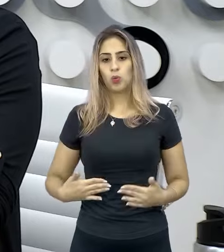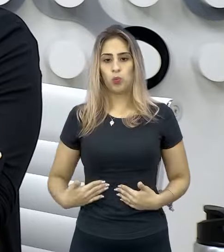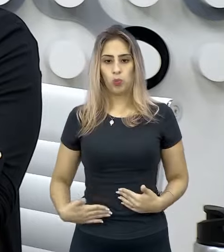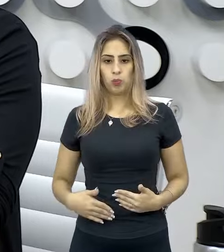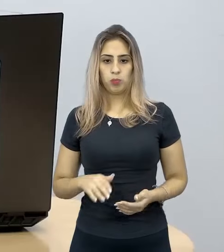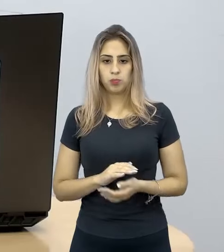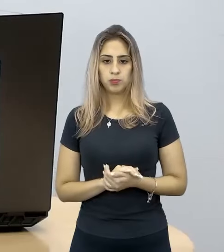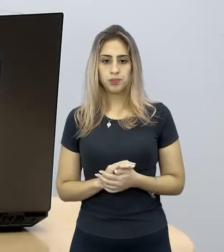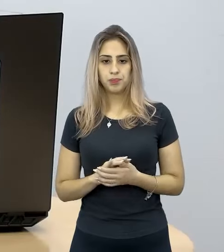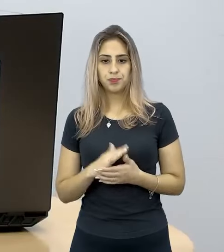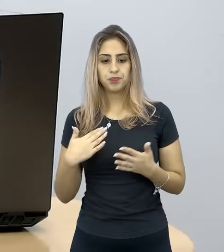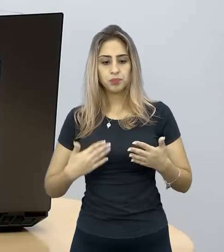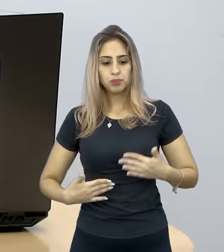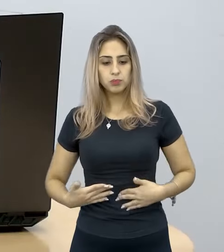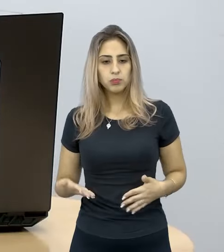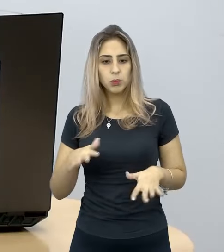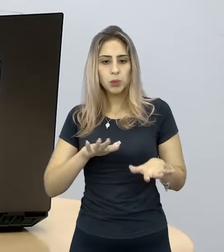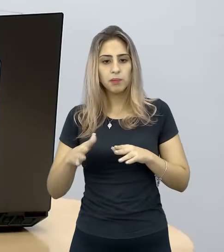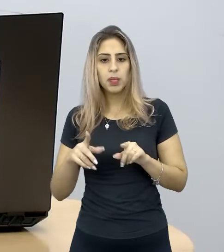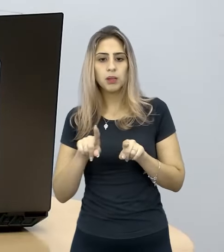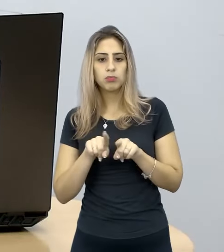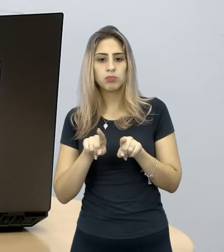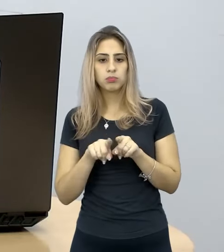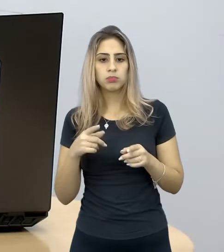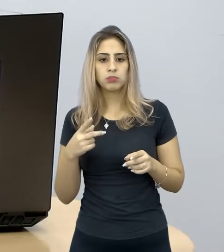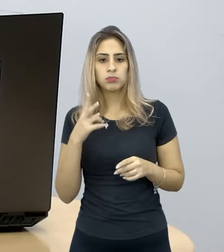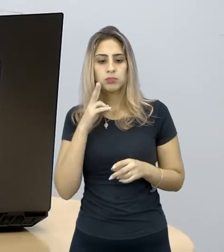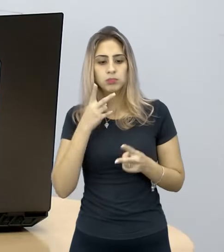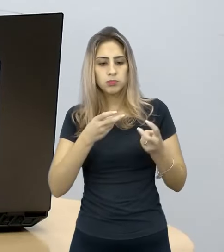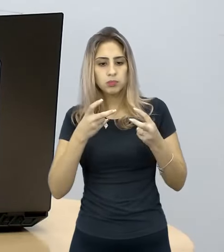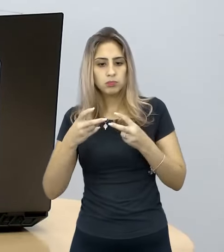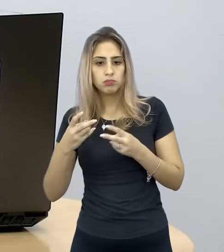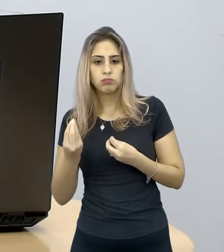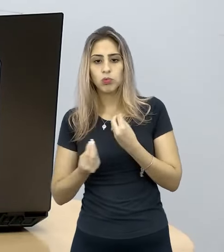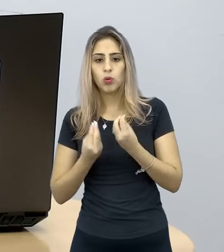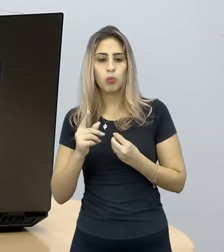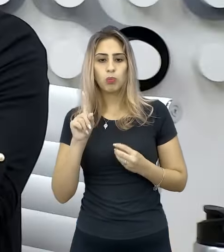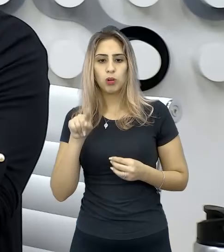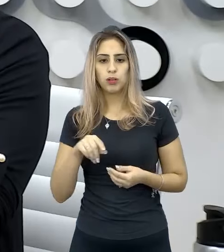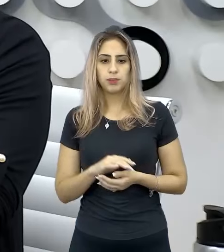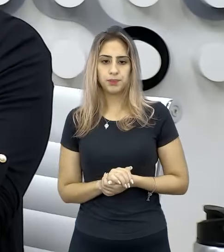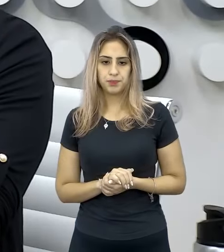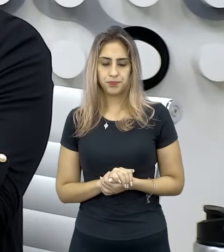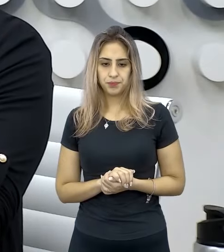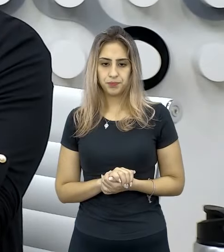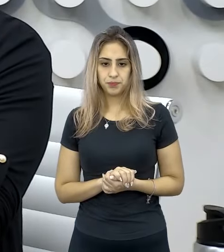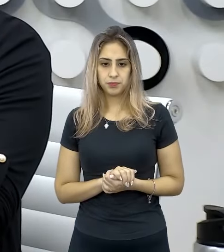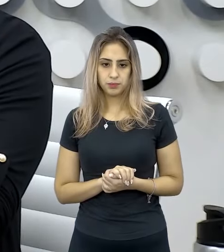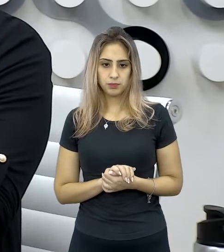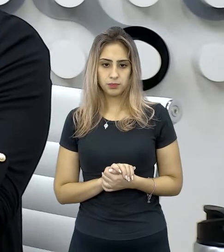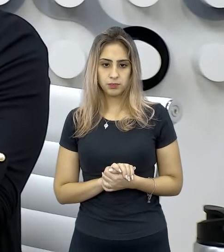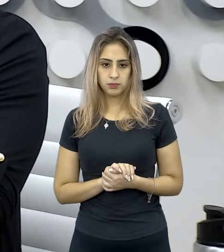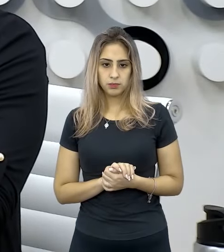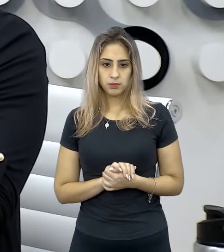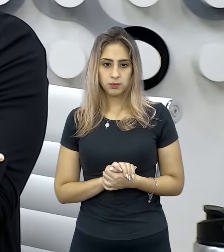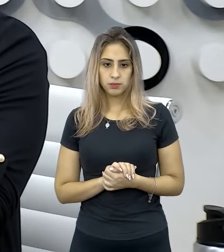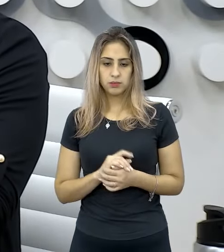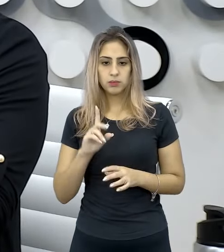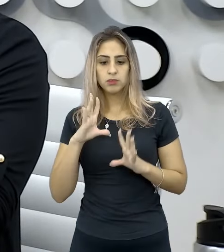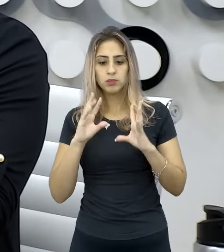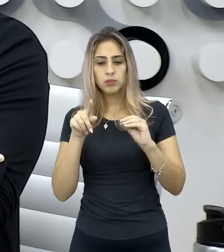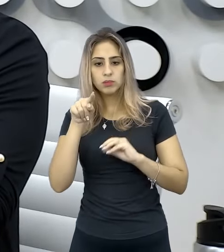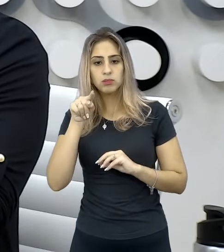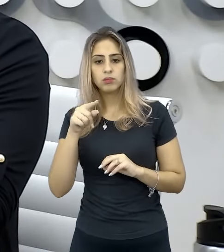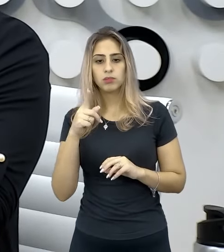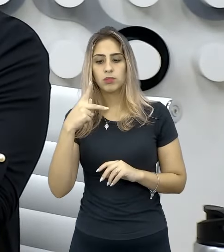Vivi? Movimento. Sim. Corpo, movimento, performance, equilíbrio. Uhum. E é tudo isso que a